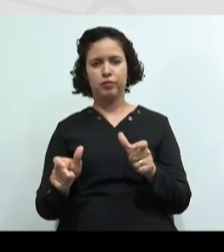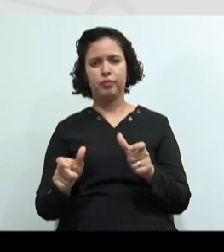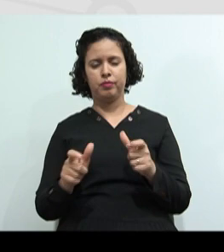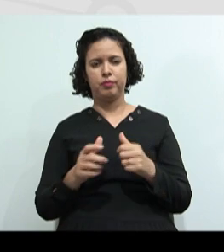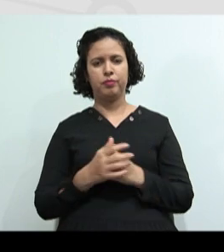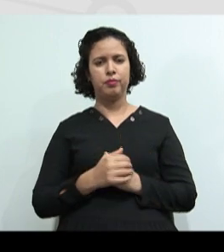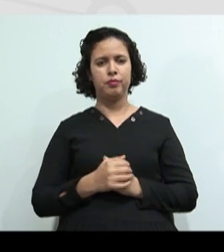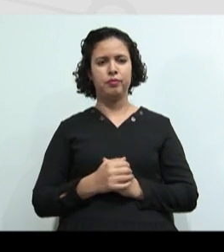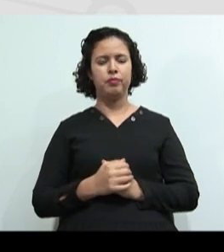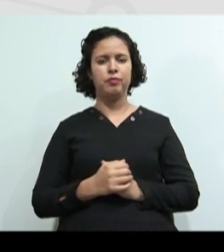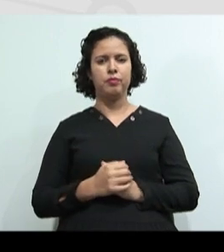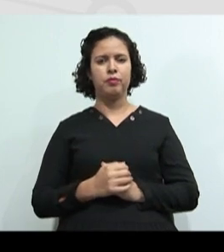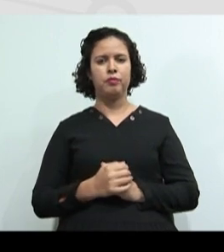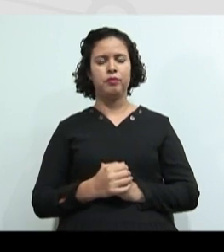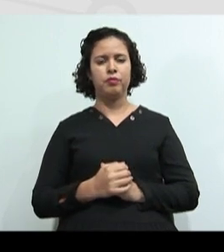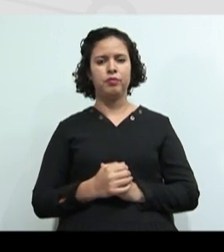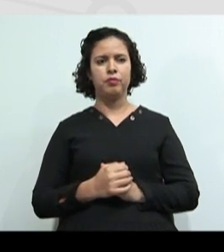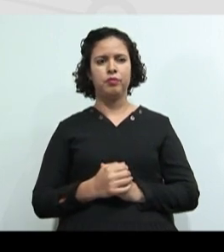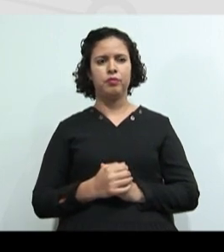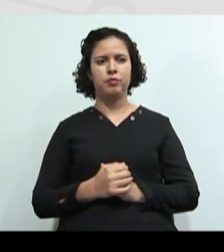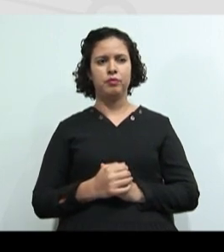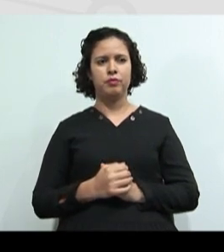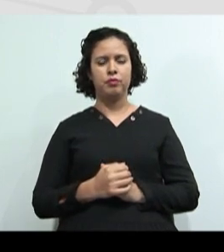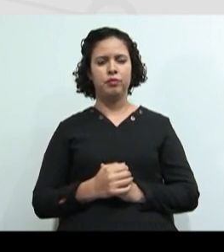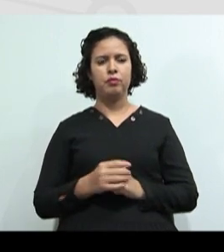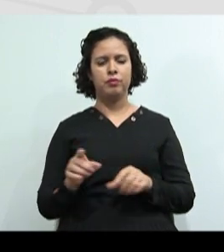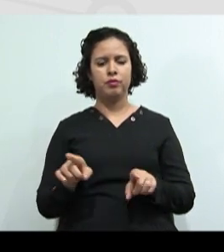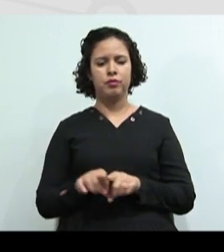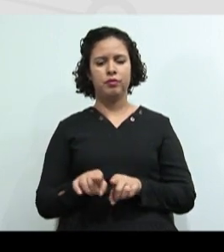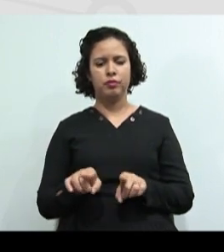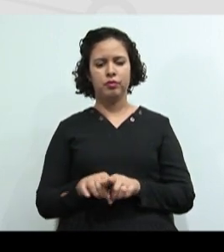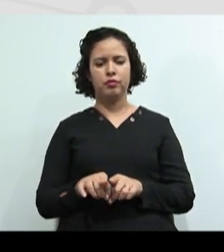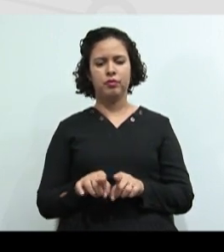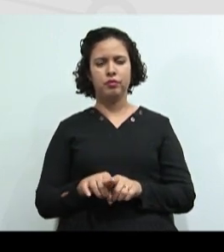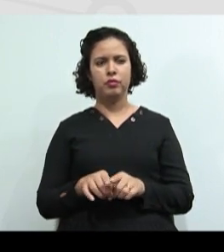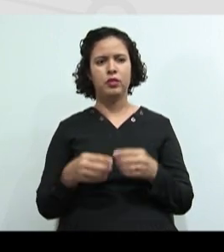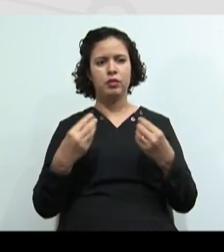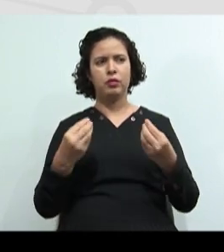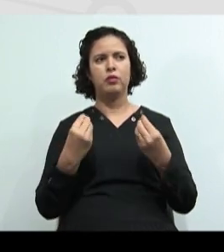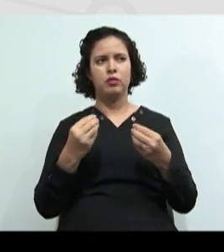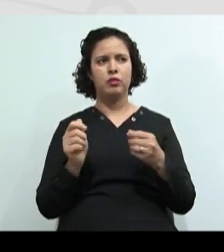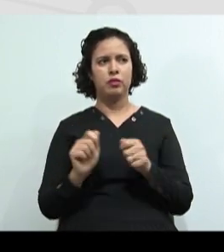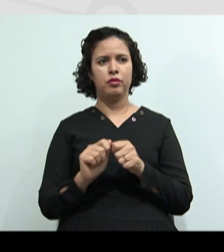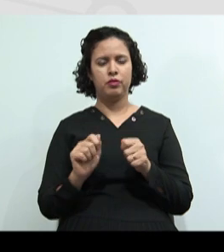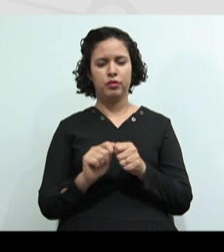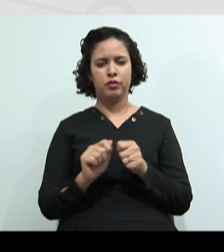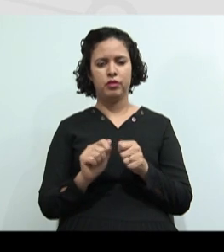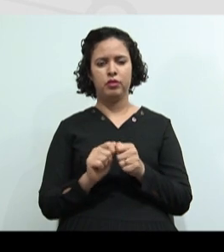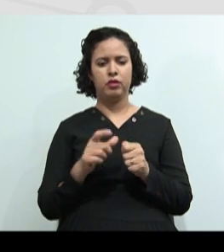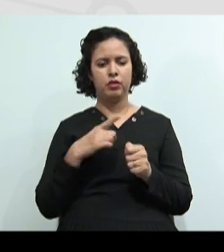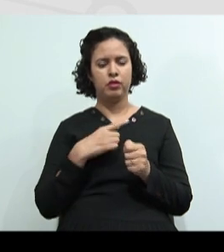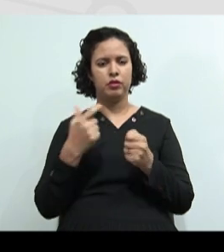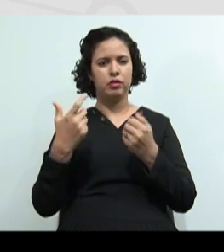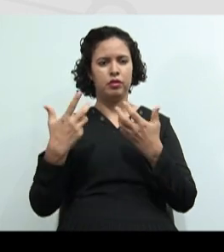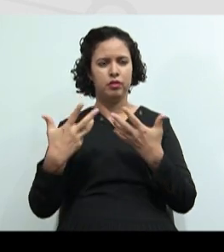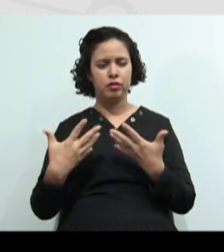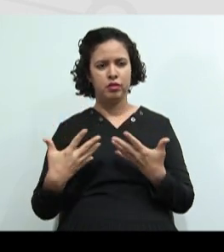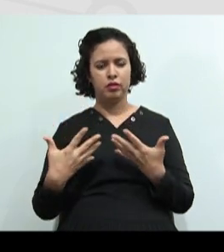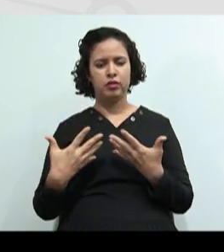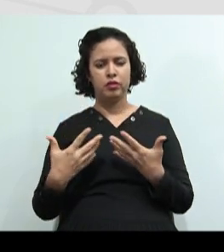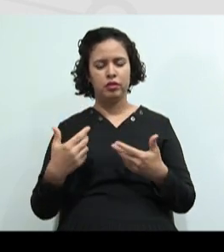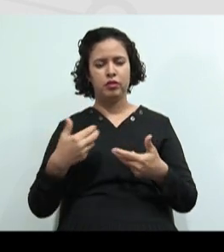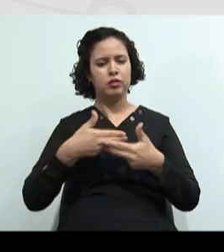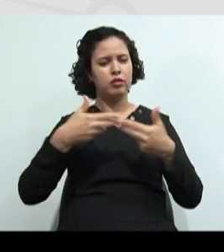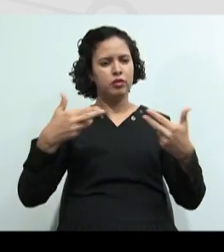isso? Tá? Os outros, o how, o H agora, como será feito? Nós temos que descrever agora quais são as